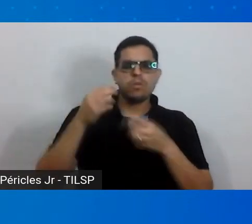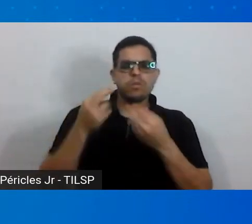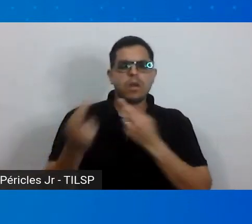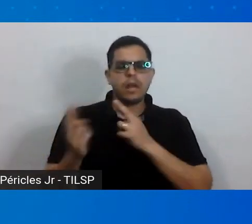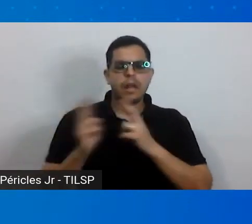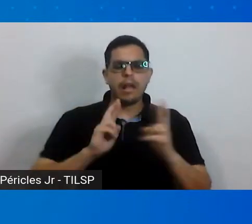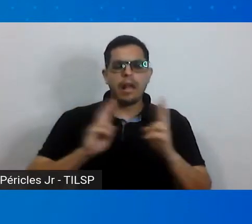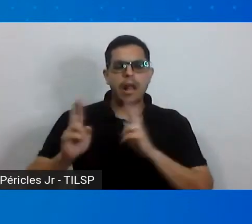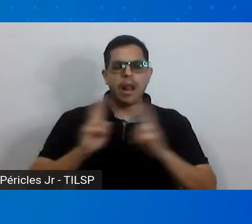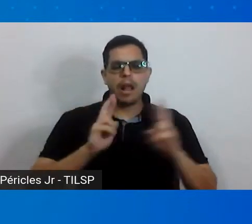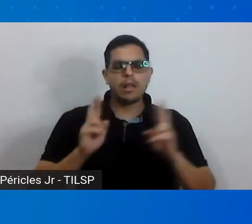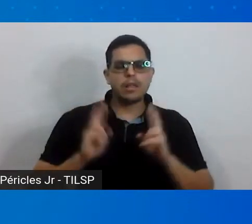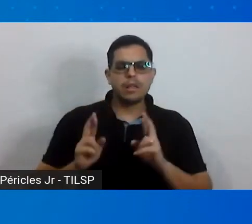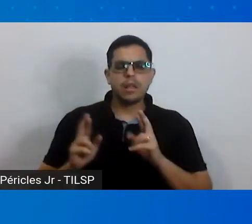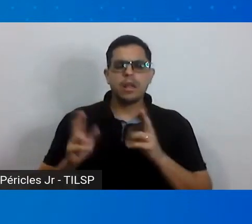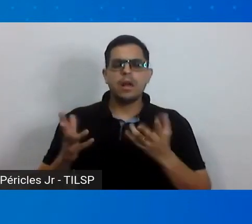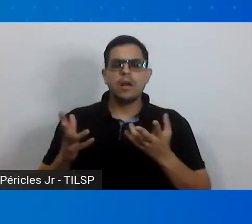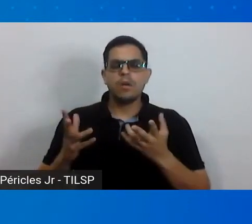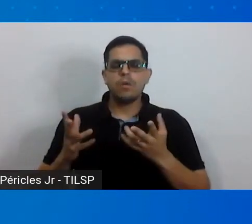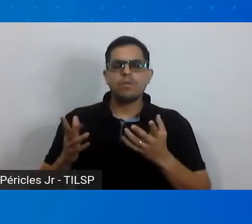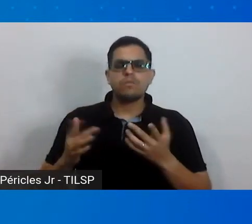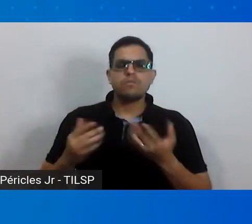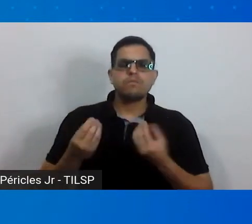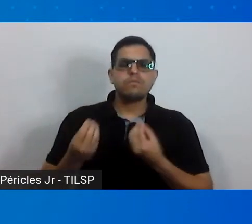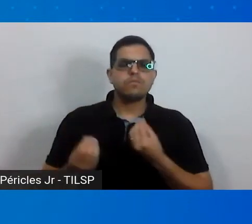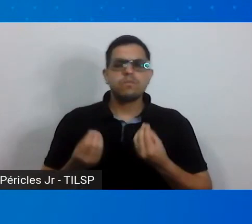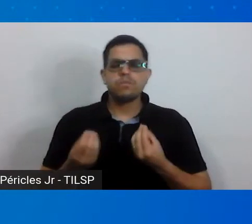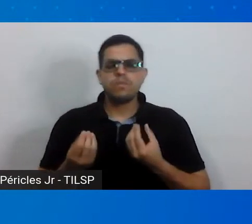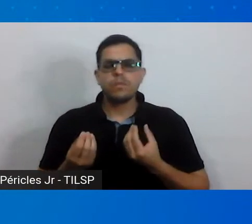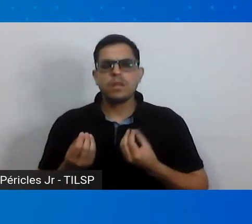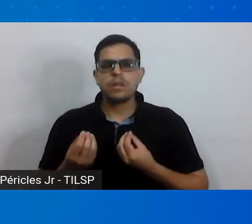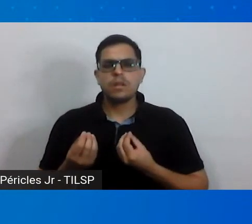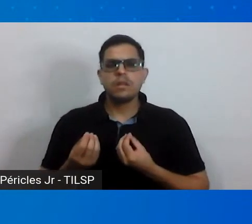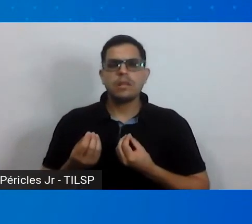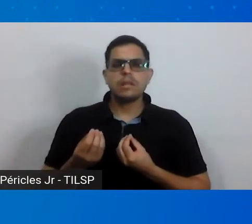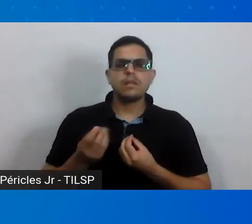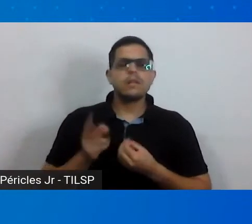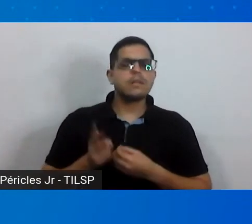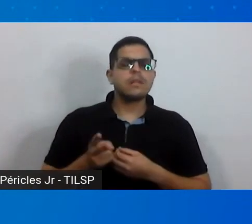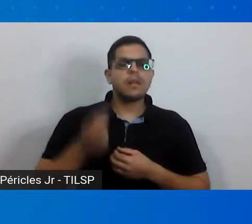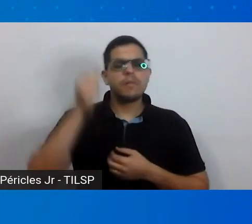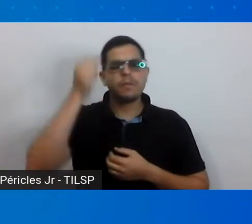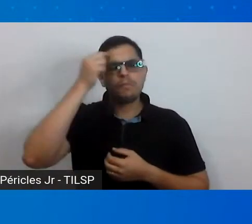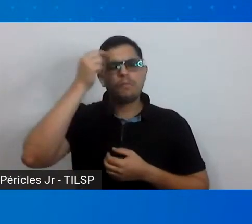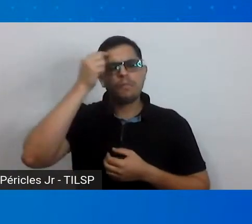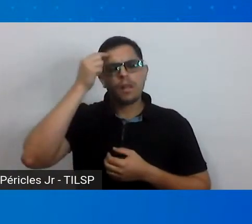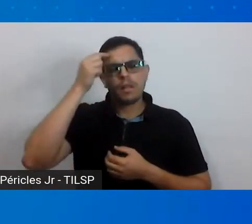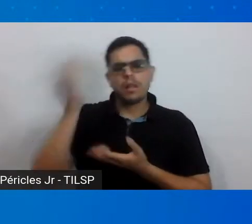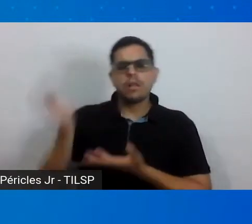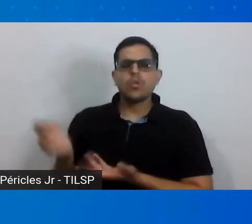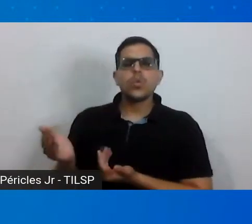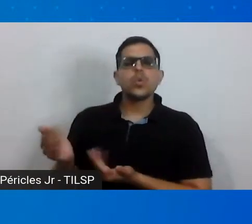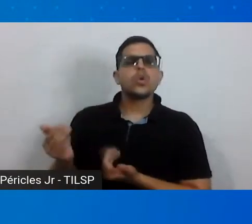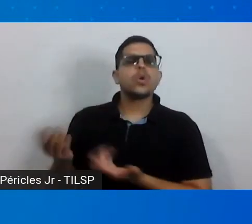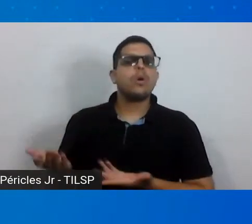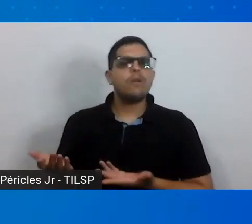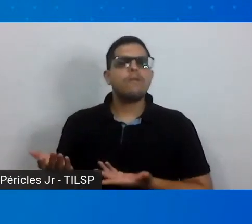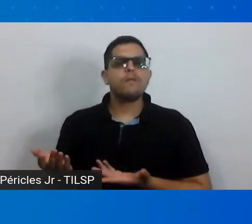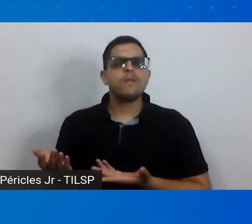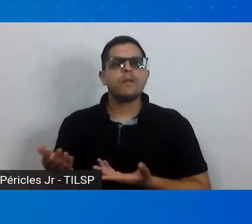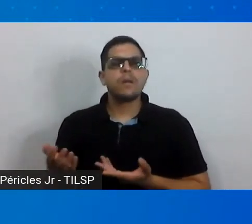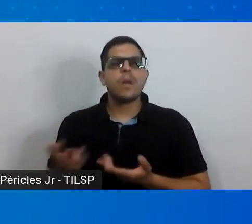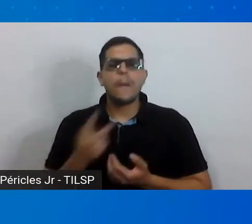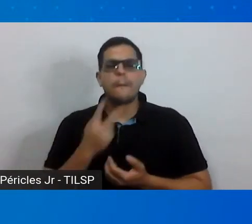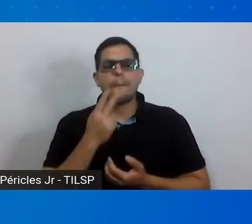quase que automaticamente remete a questão dos jovens né e remete quase sempre numa